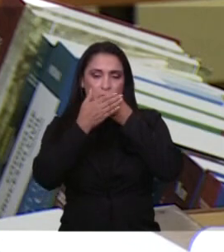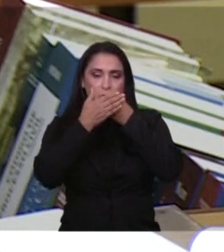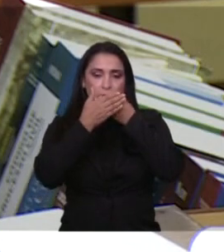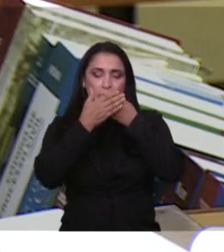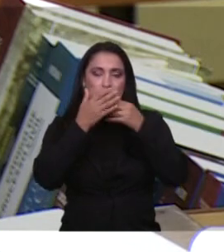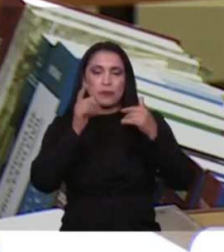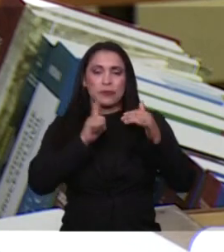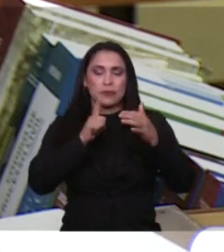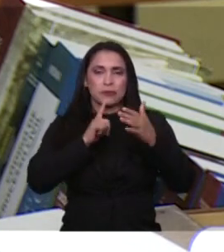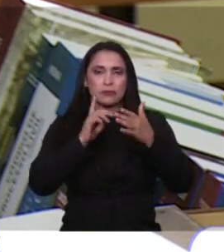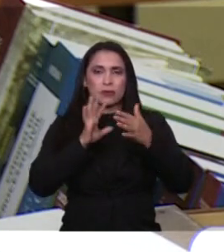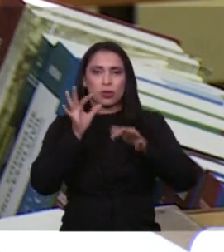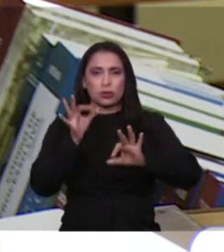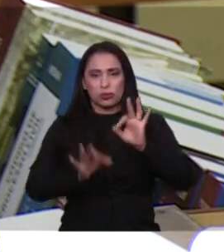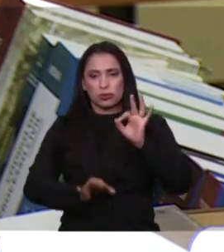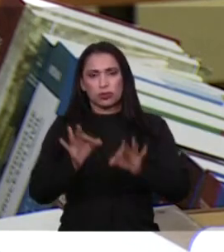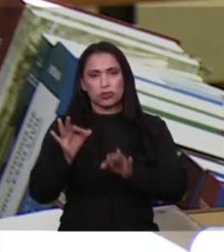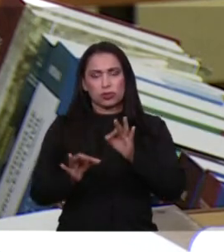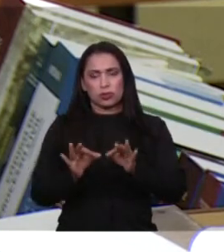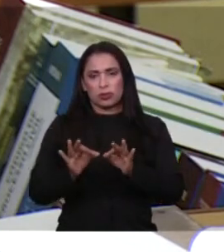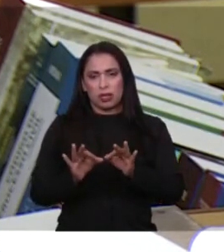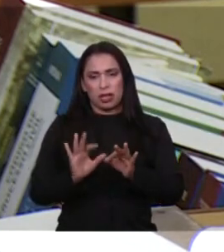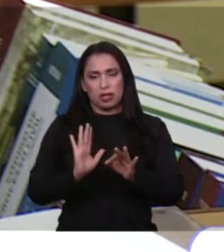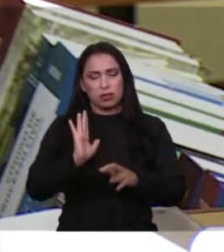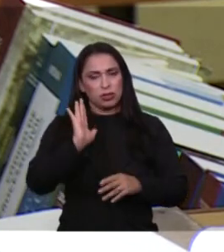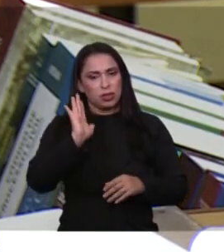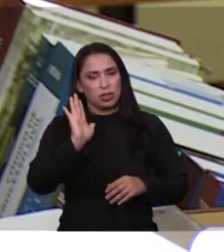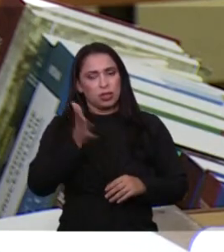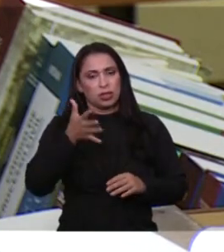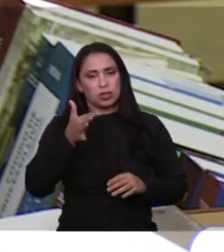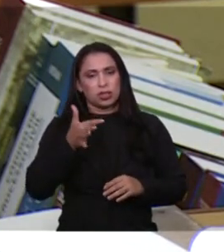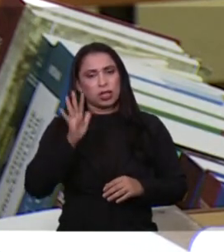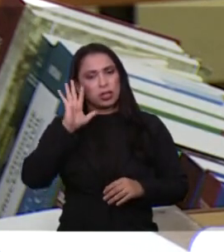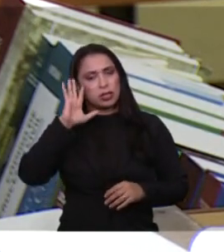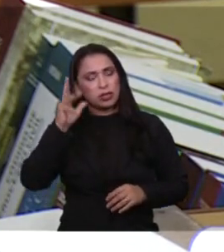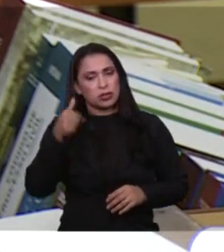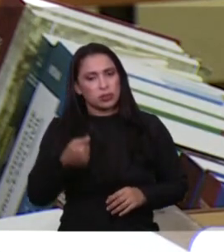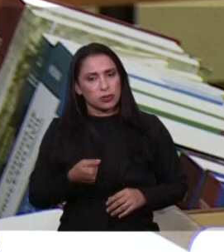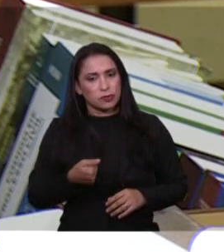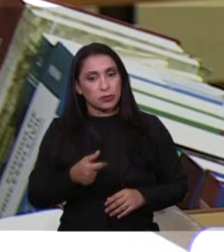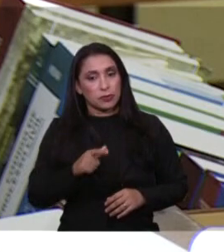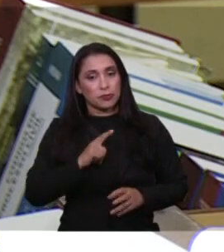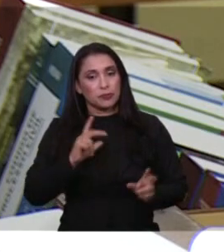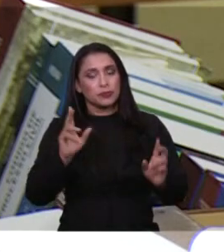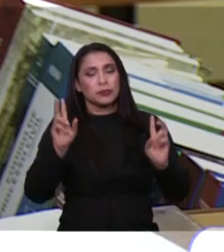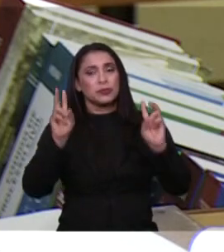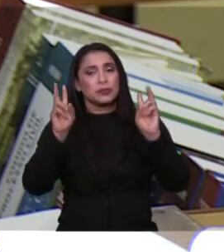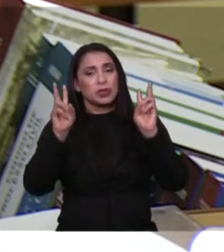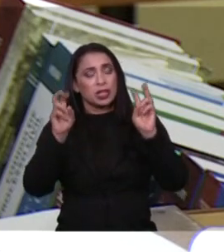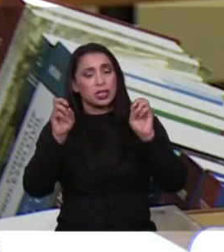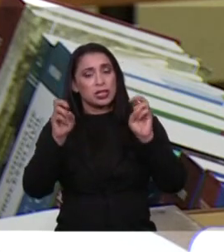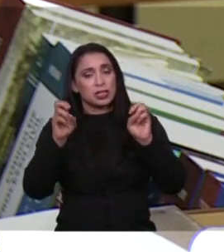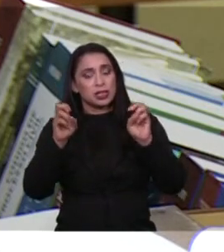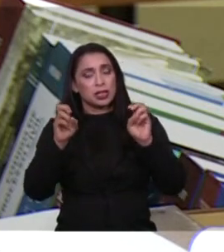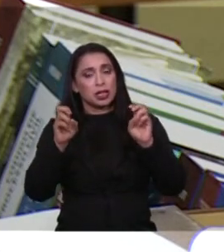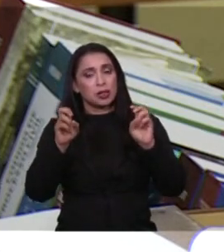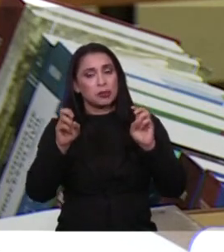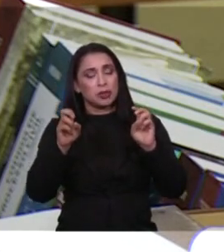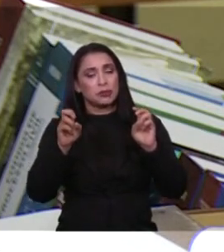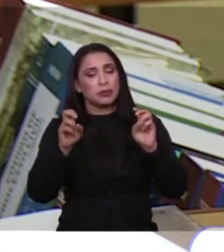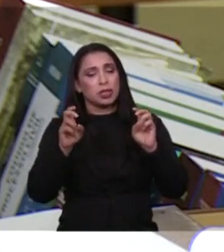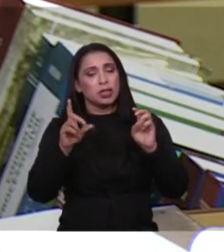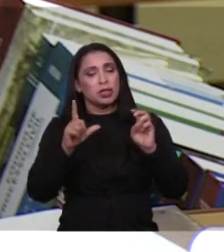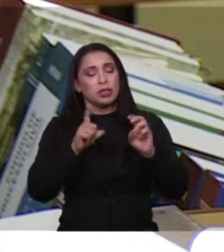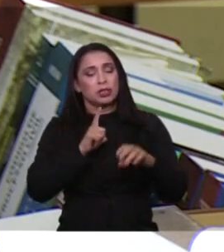da coisa julgada, nós entendemos que nós íamos deixar essa matéria da declaração de constitucionalidade dos